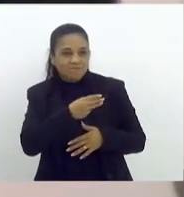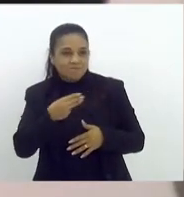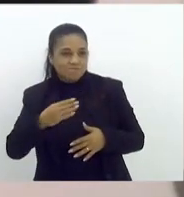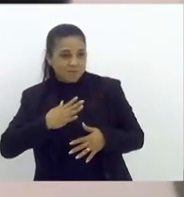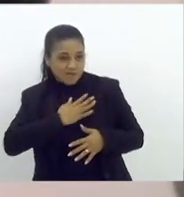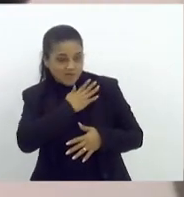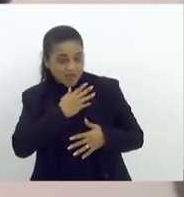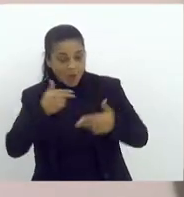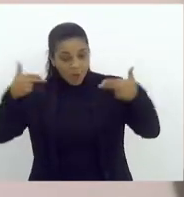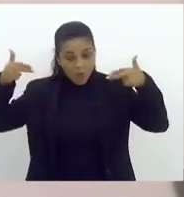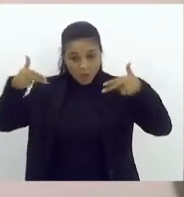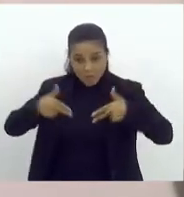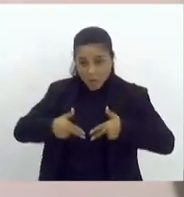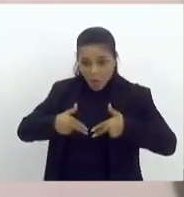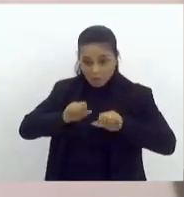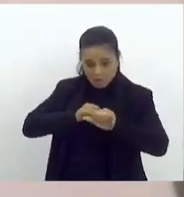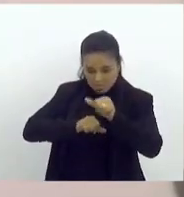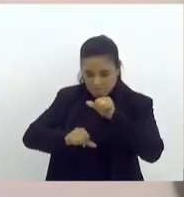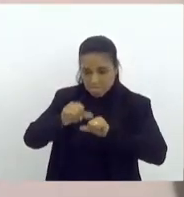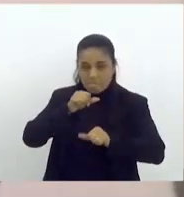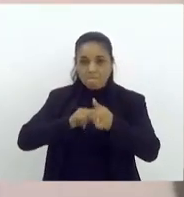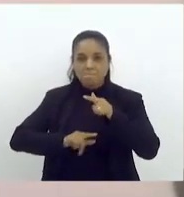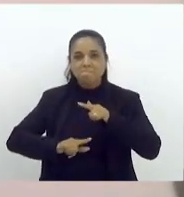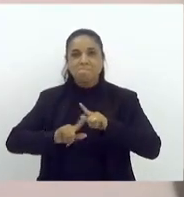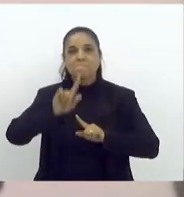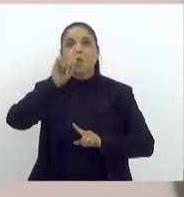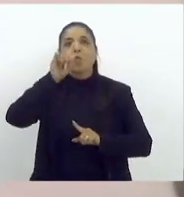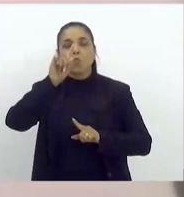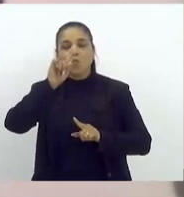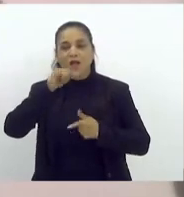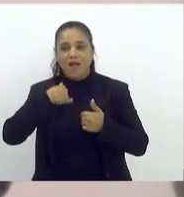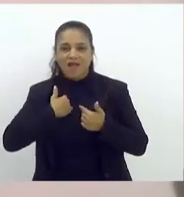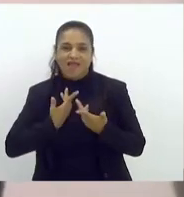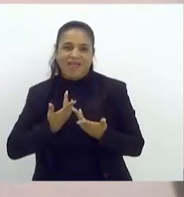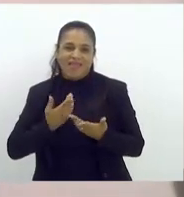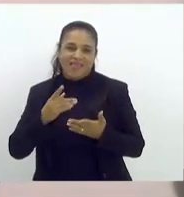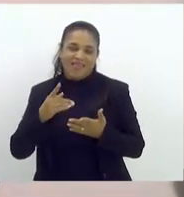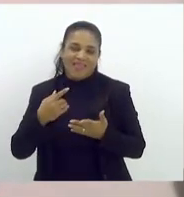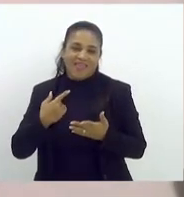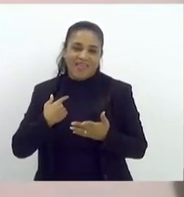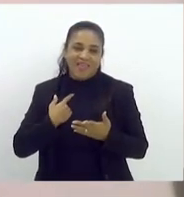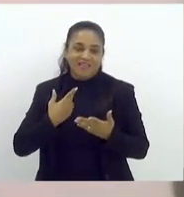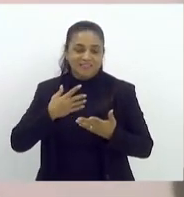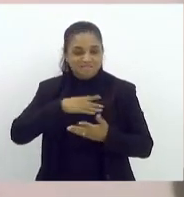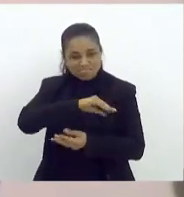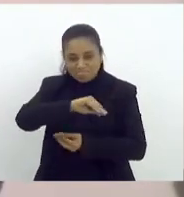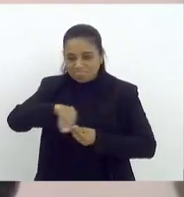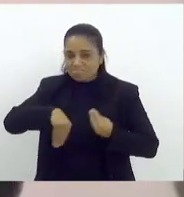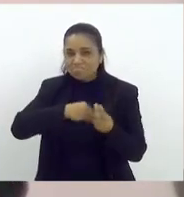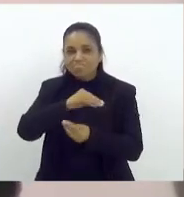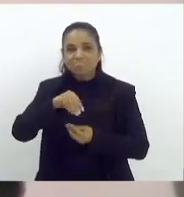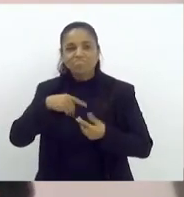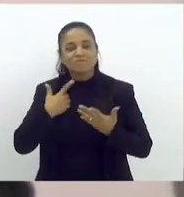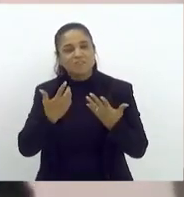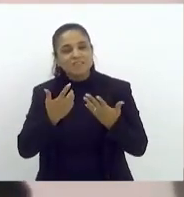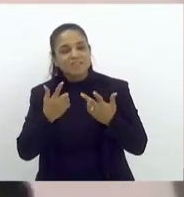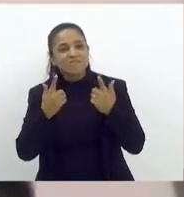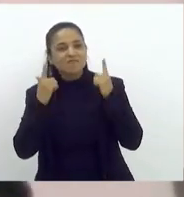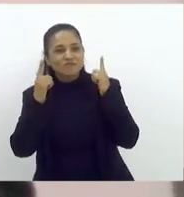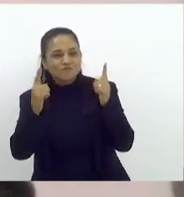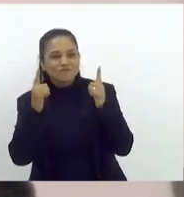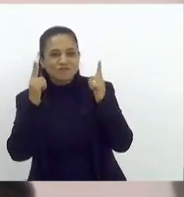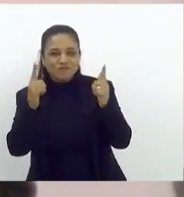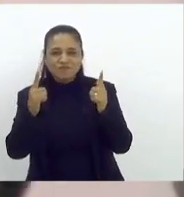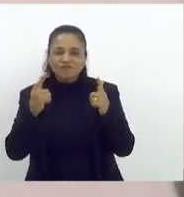Hop me me me alistou tá ligado eu acho que nesse meio desse caos eu sempre quis me divertir sempre tive essa